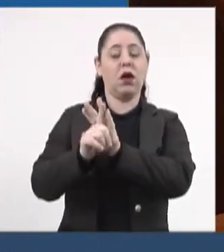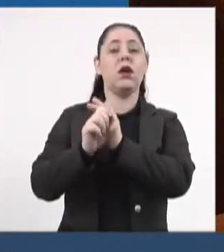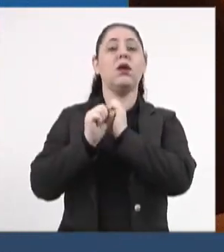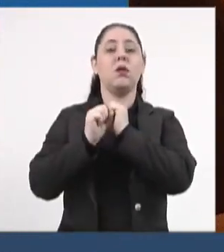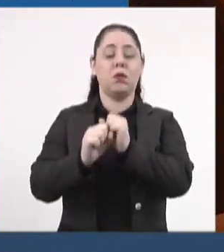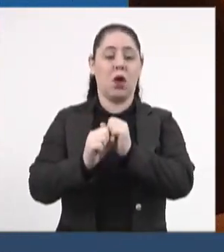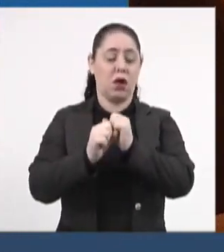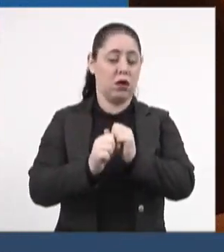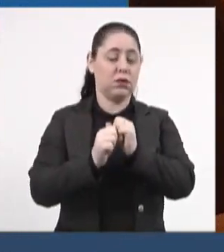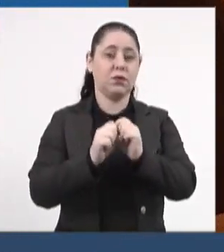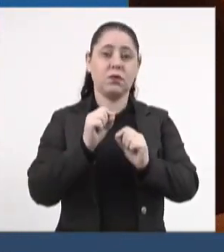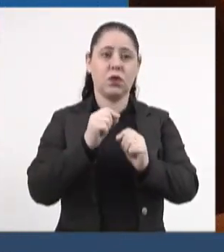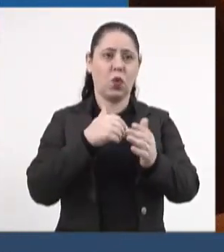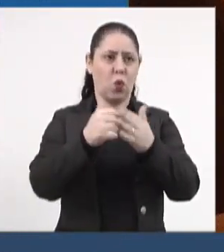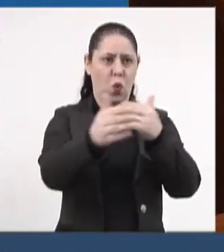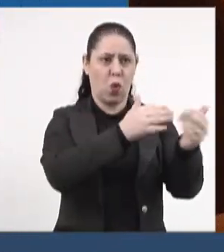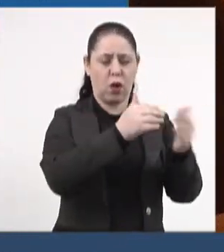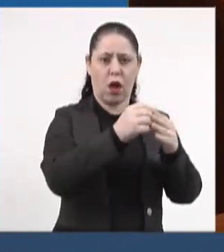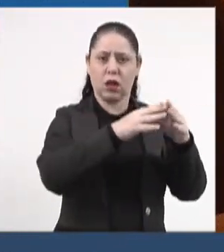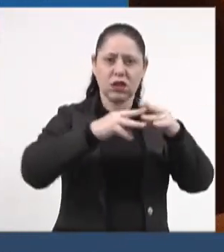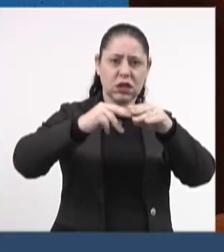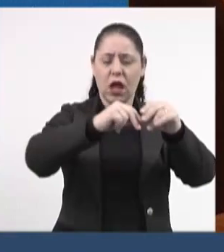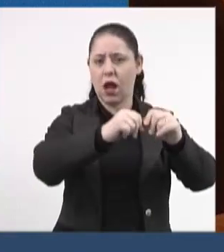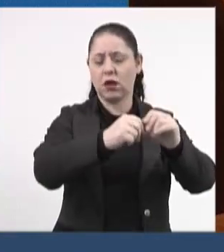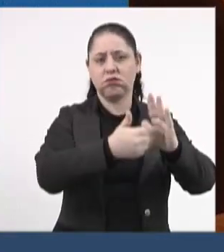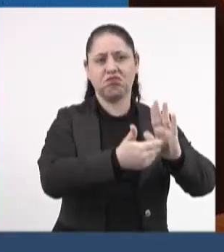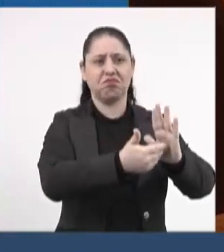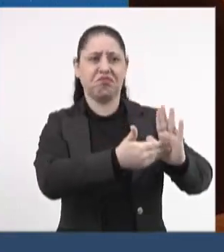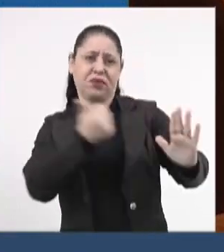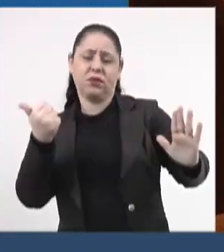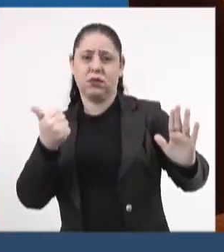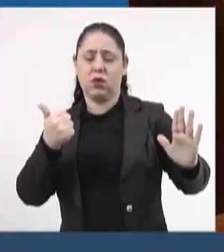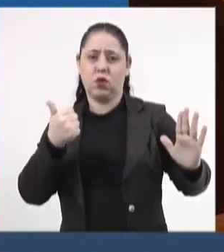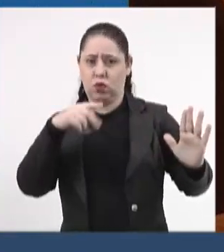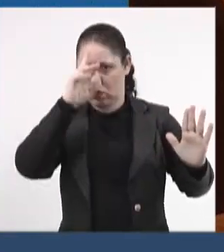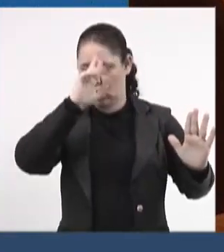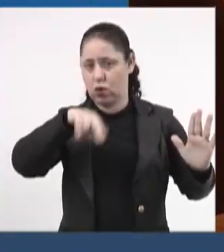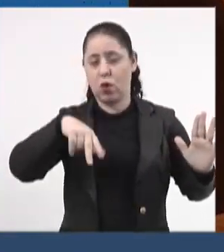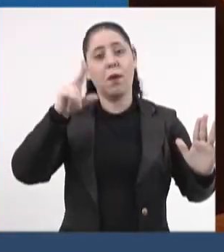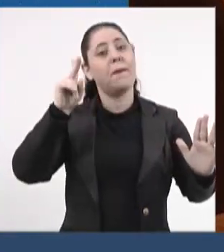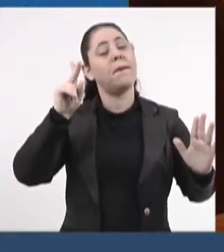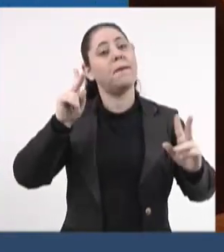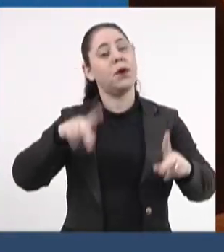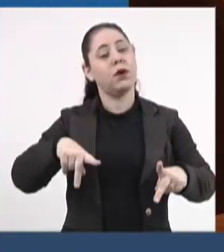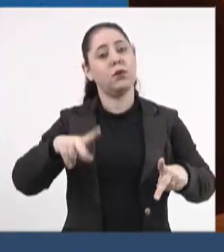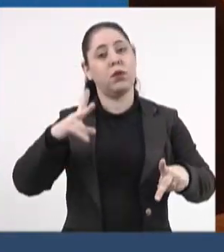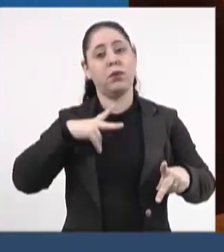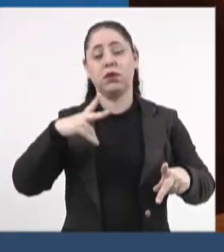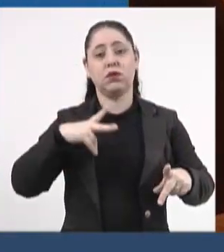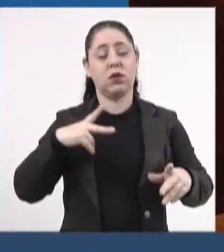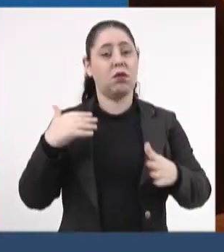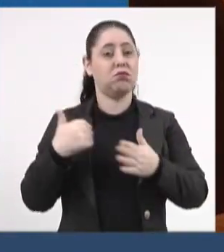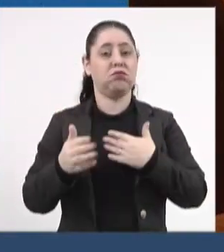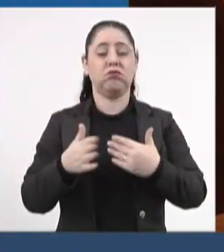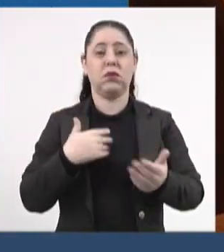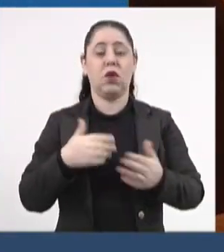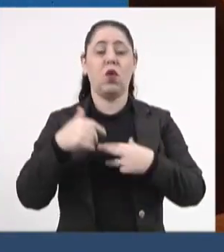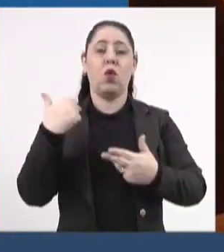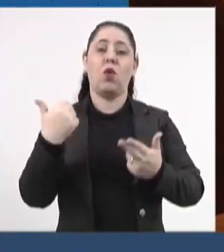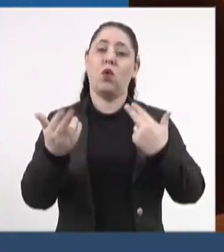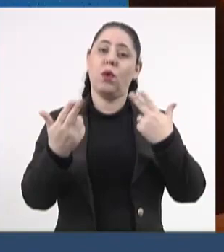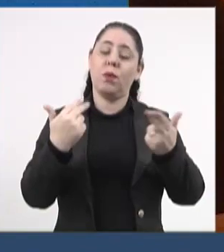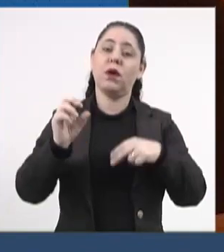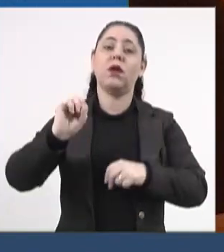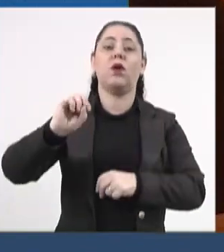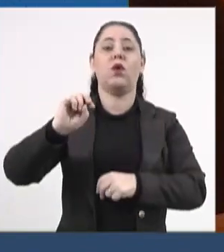pode desapropriar qualquer propriedade no Brasil, pública, privada,